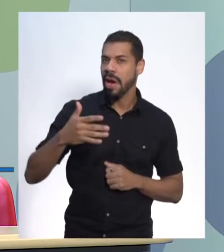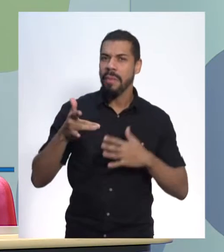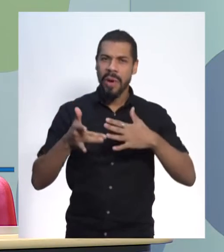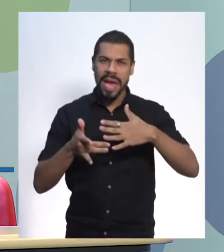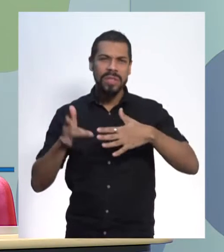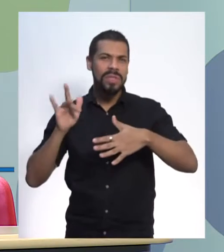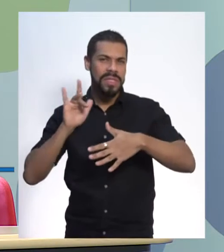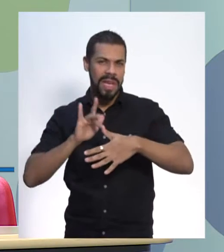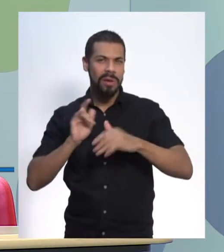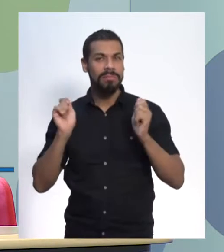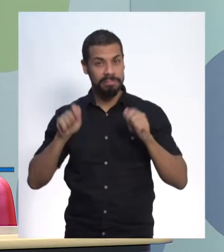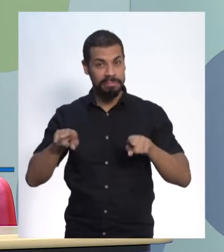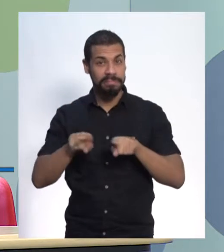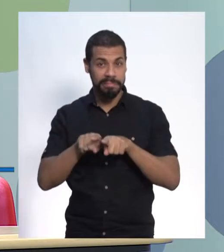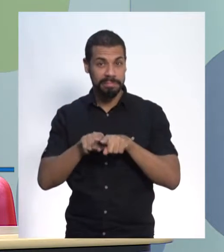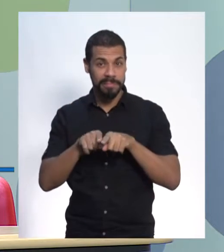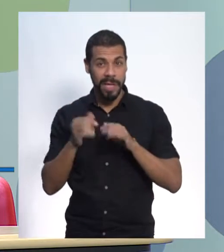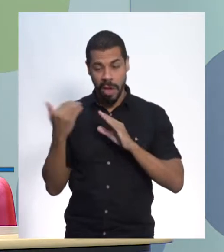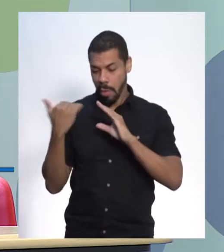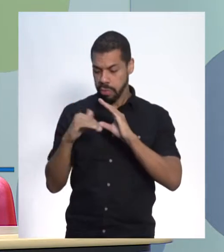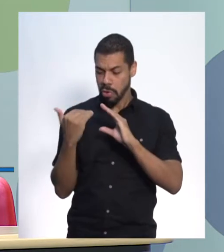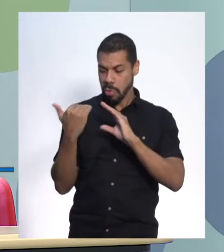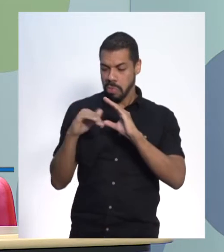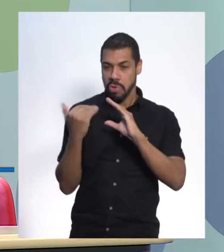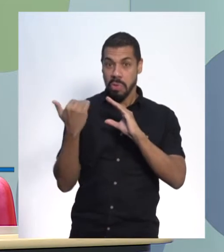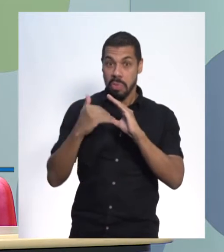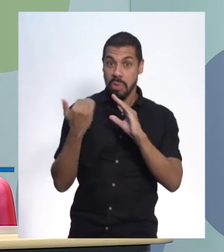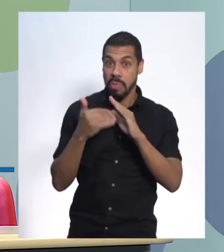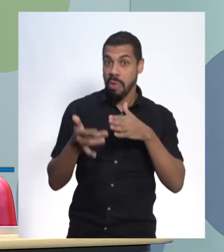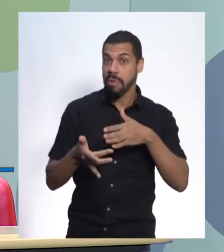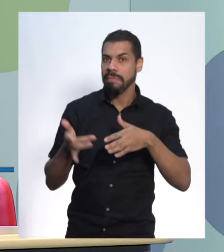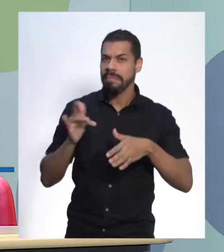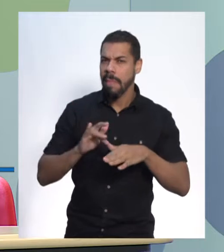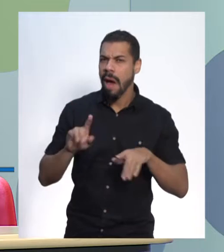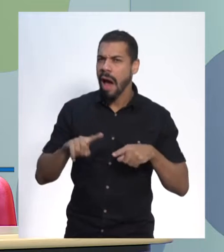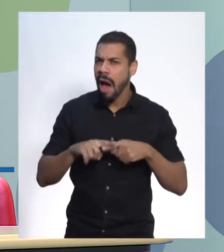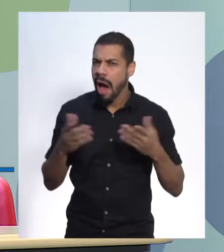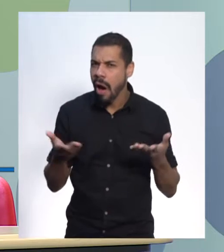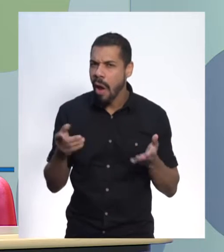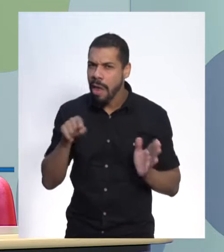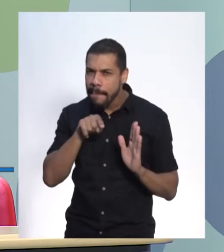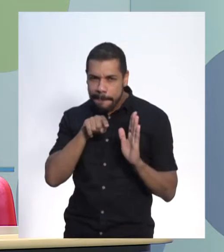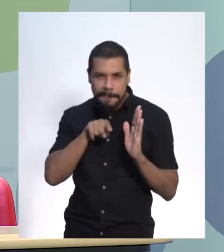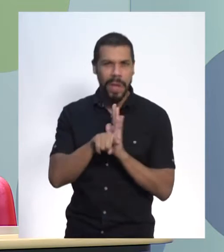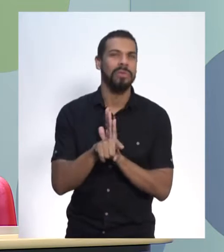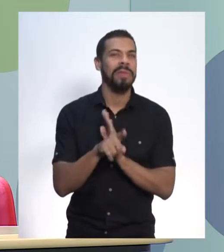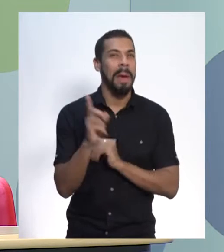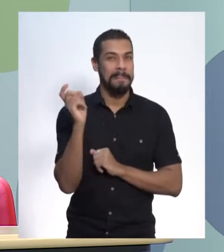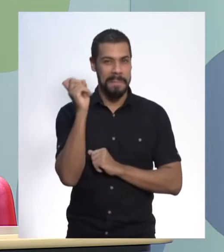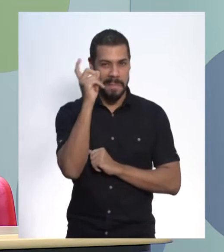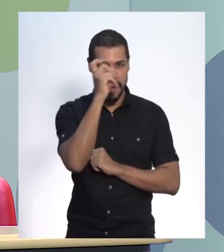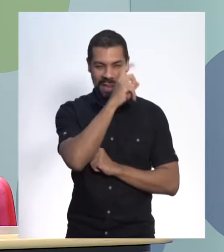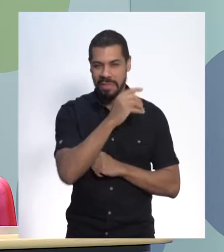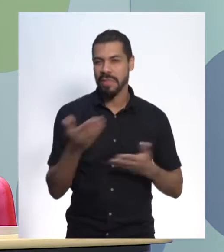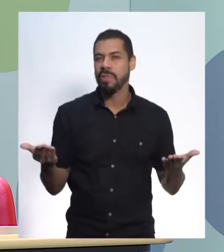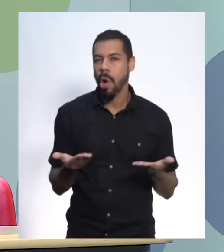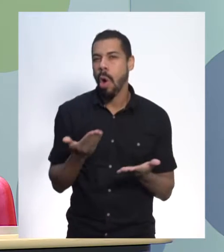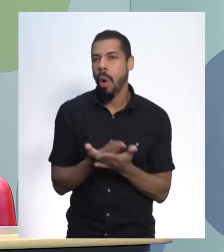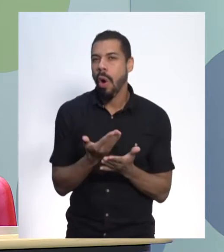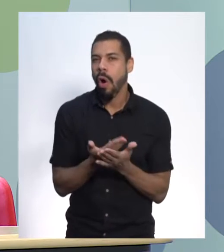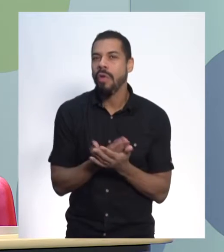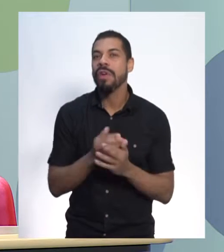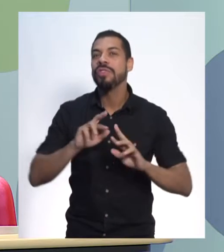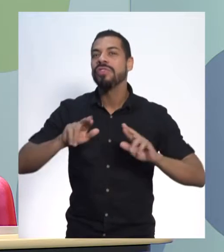sociais, que elas podem ser postadas lá. Então, a pergunta que vale um Oscar. A gente começa essa aula de uma forma diferente, né? Começa